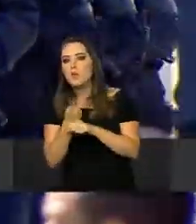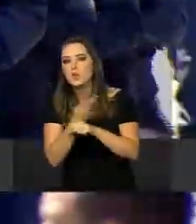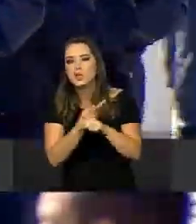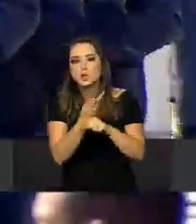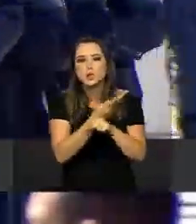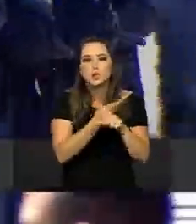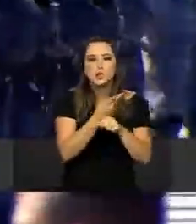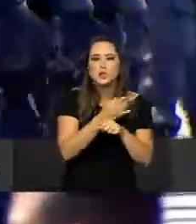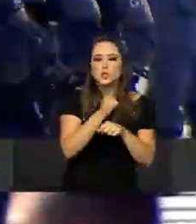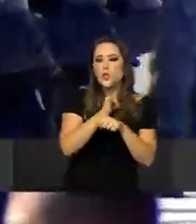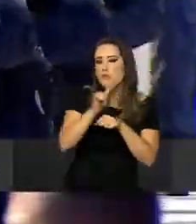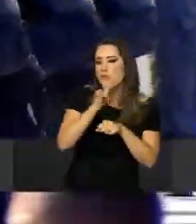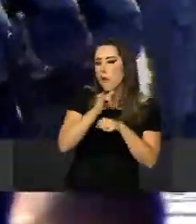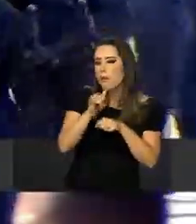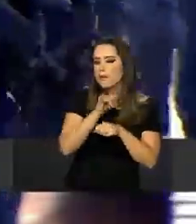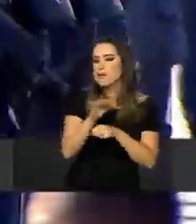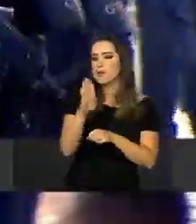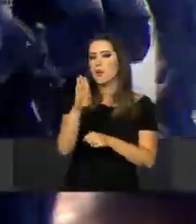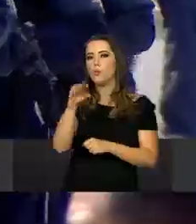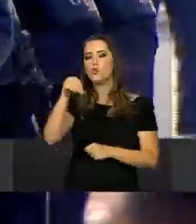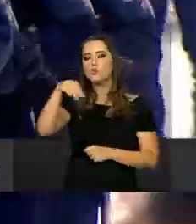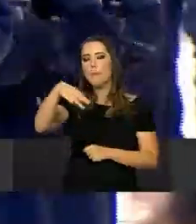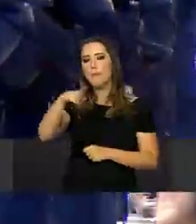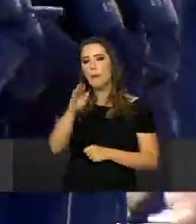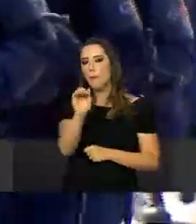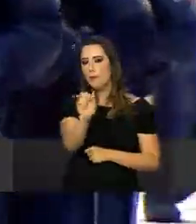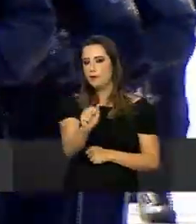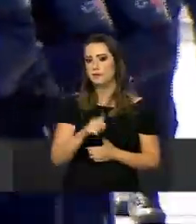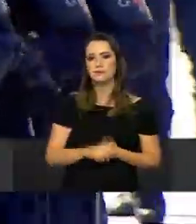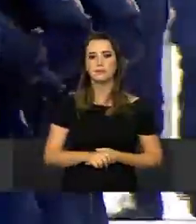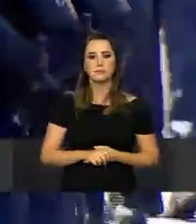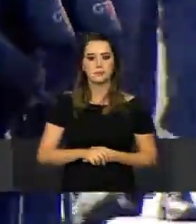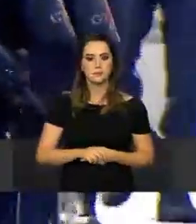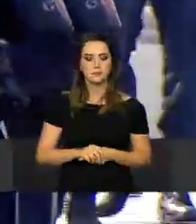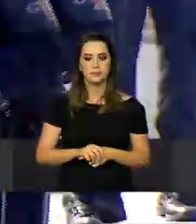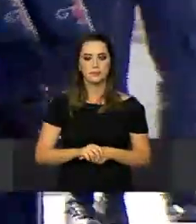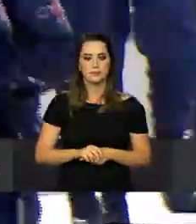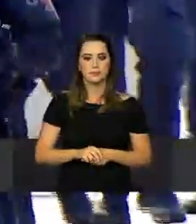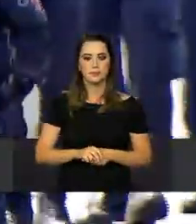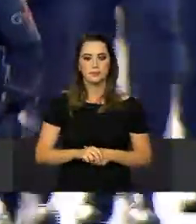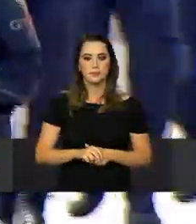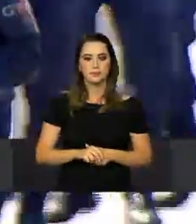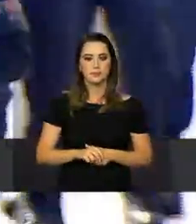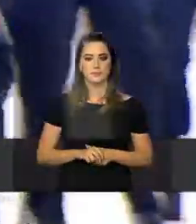oportunidade. É verdade. Recuperação de veículos furtados.